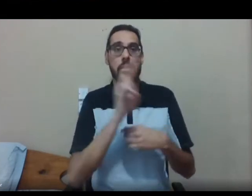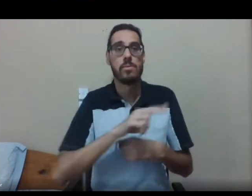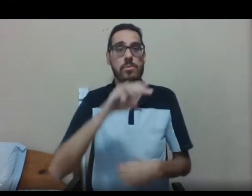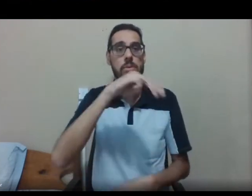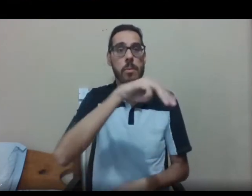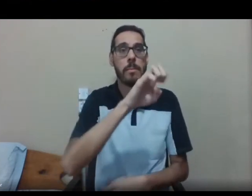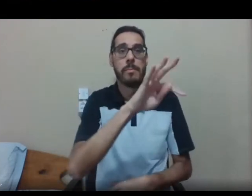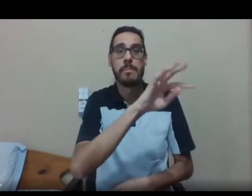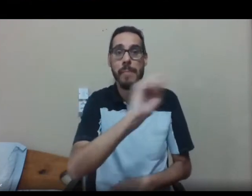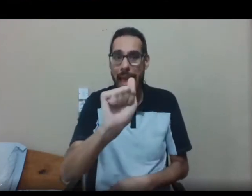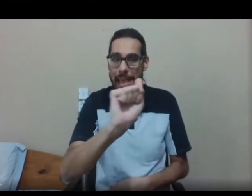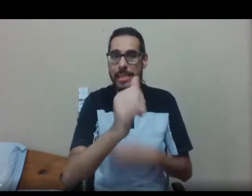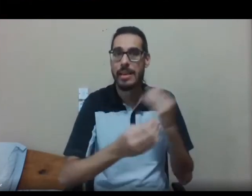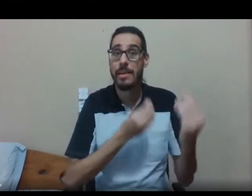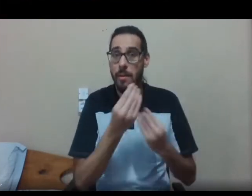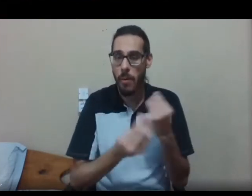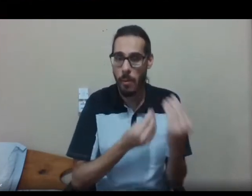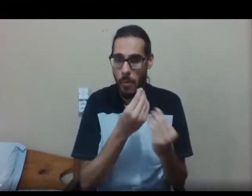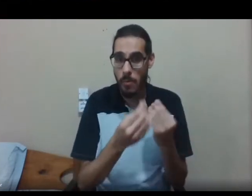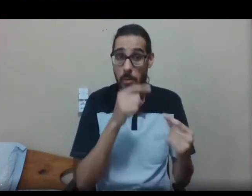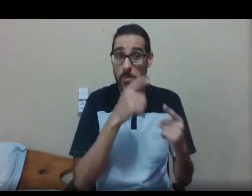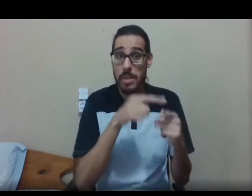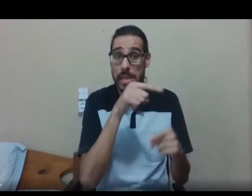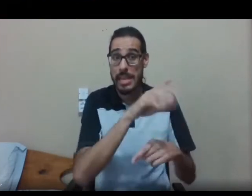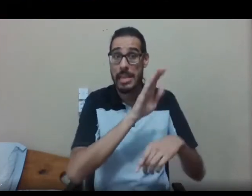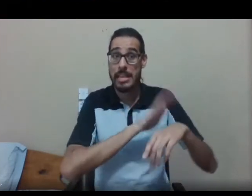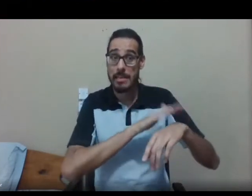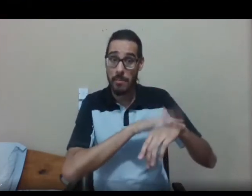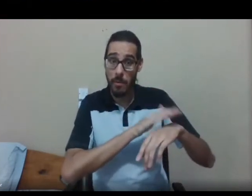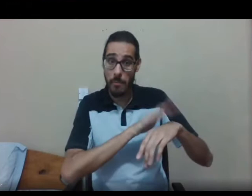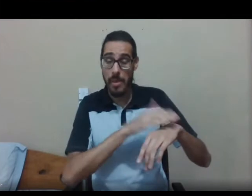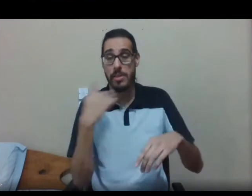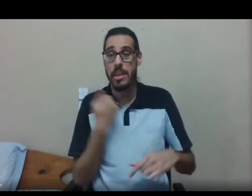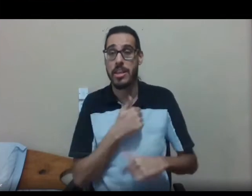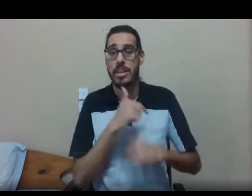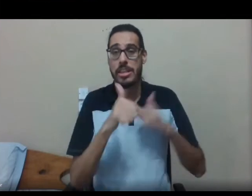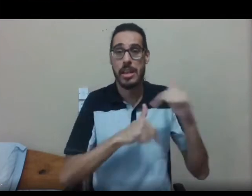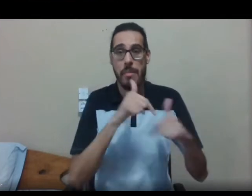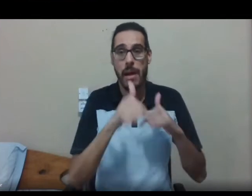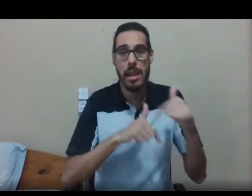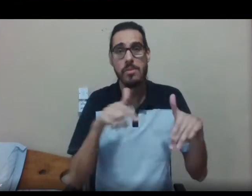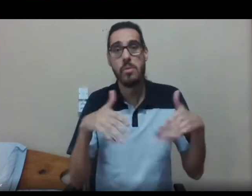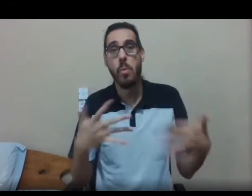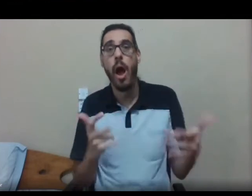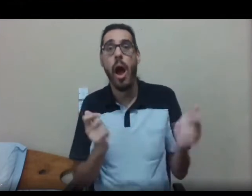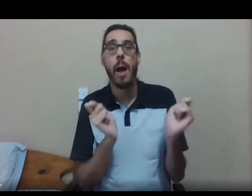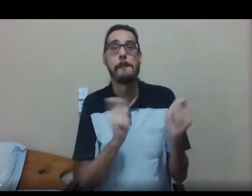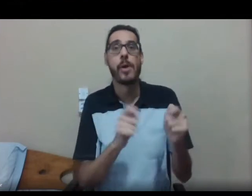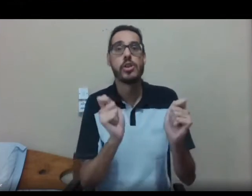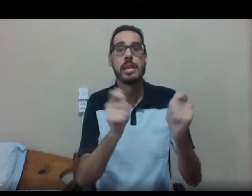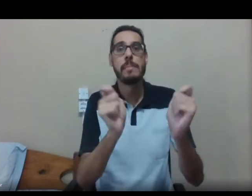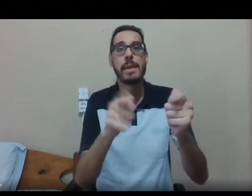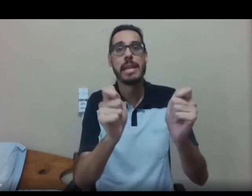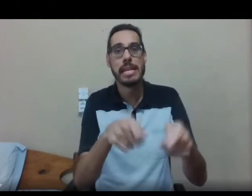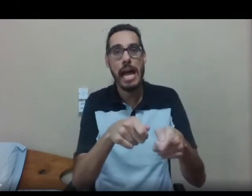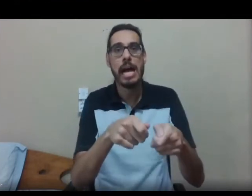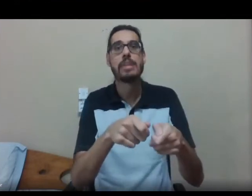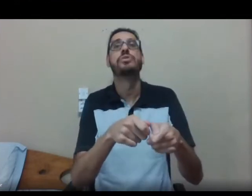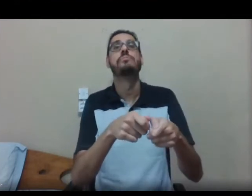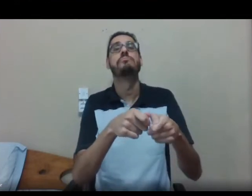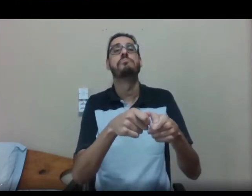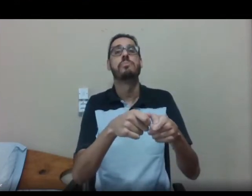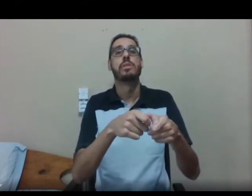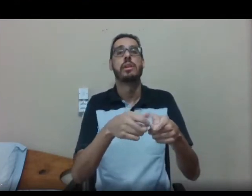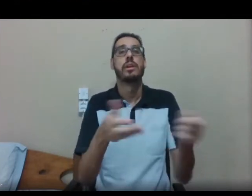esses materiais, de buscar essa forma de trazer para mais perto da gente esses estudantes. Essa é uma preocupação que a gente tem bastante,